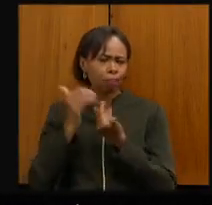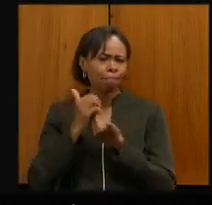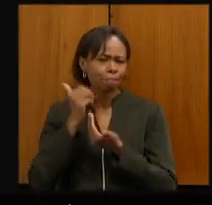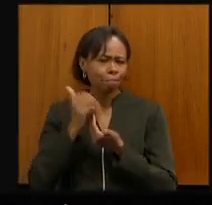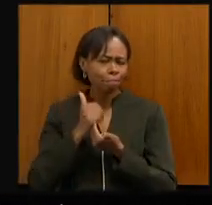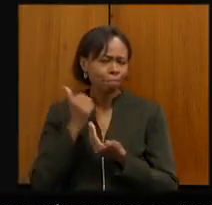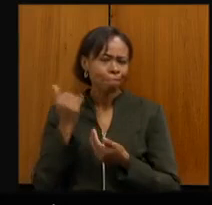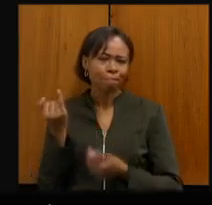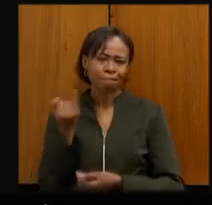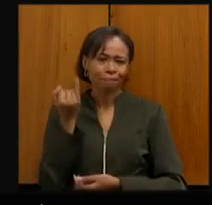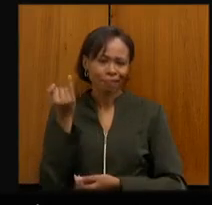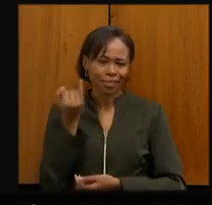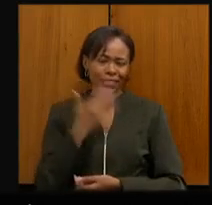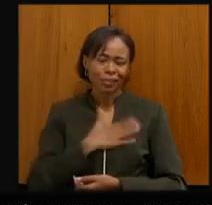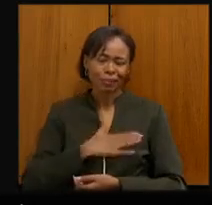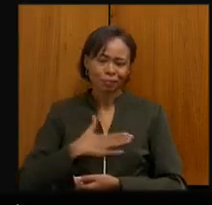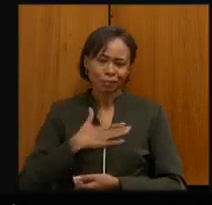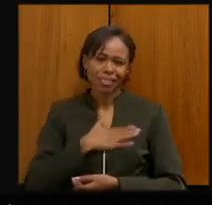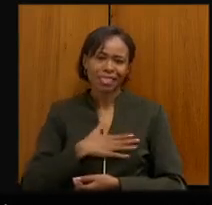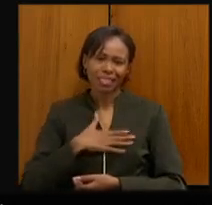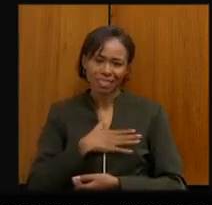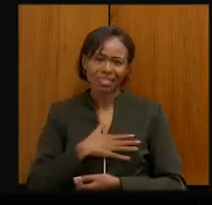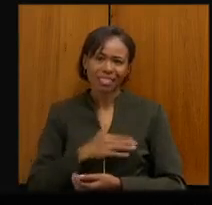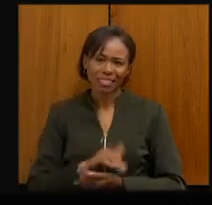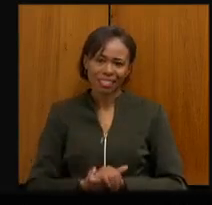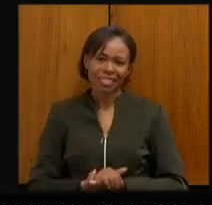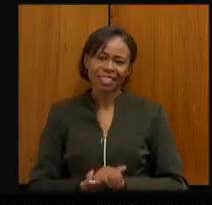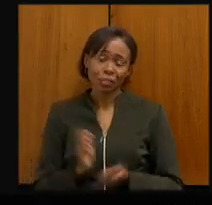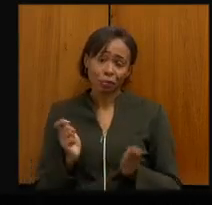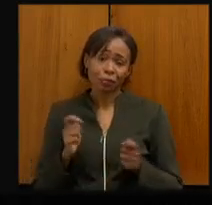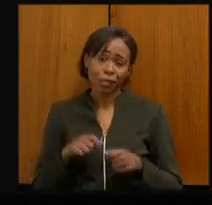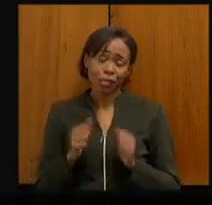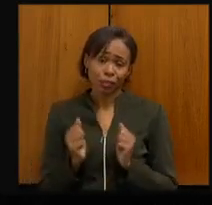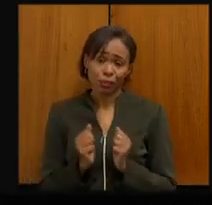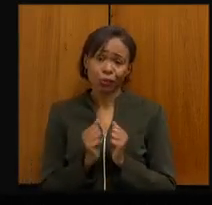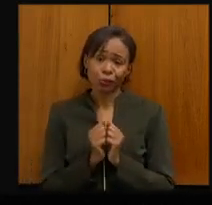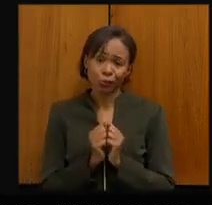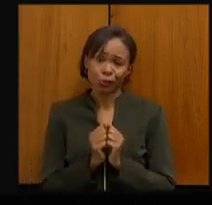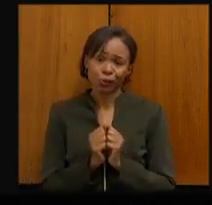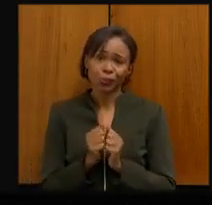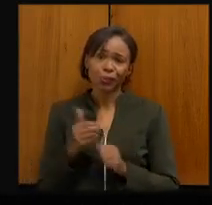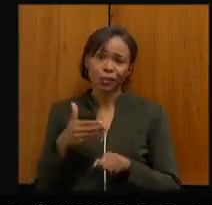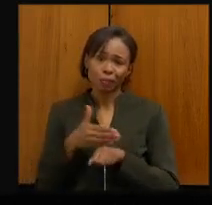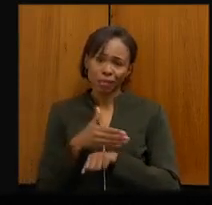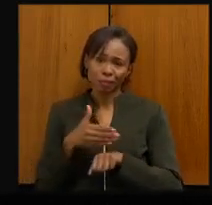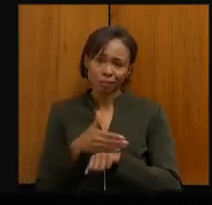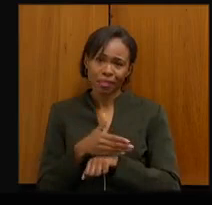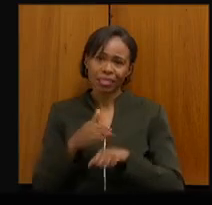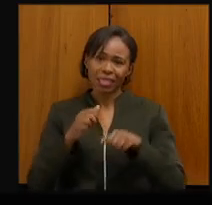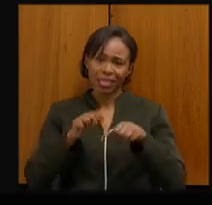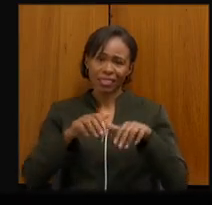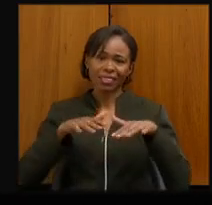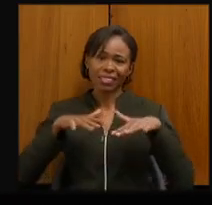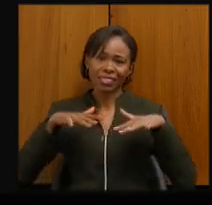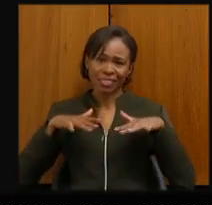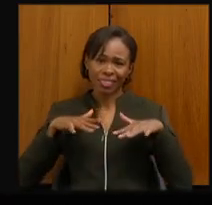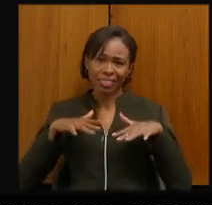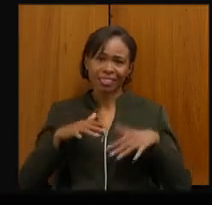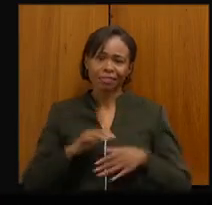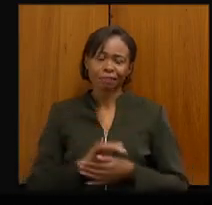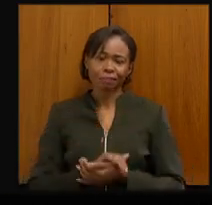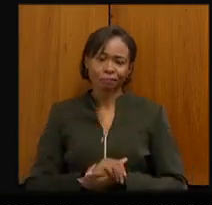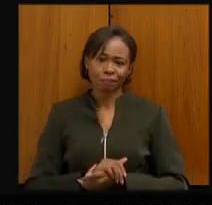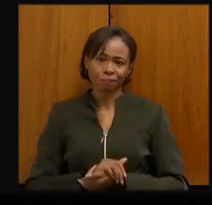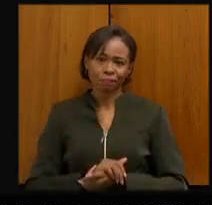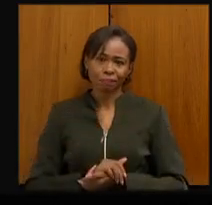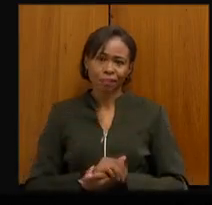é um prazer mesmo é essa possibilidade de estar aqui participando dessa audiência pública é